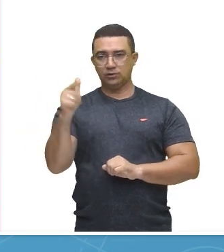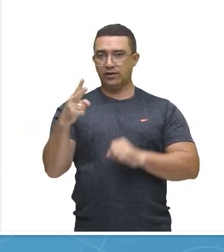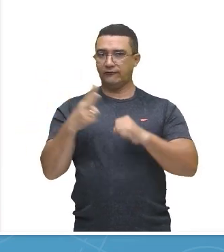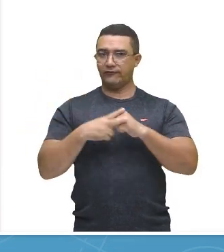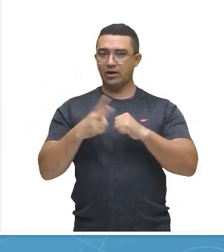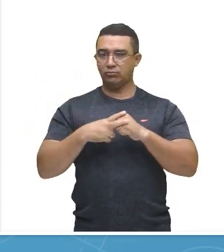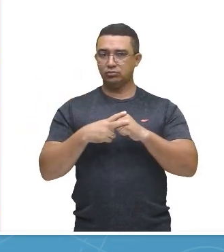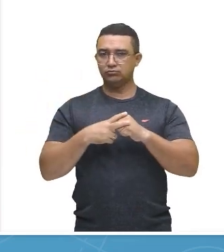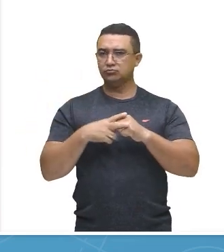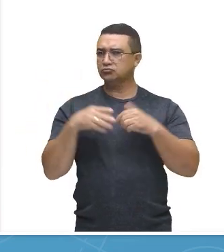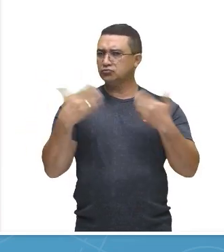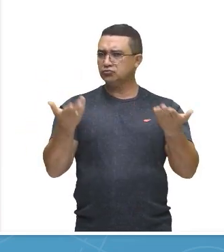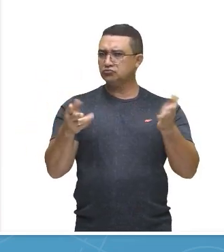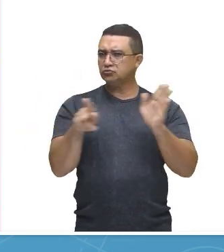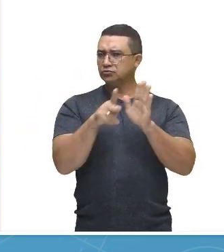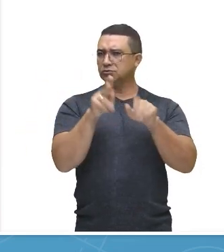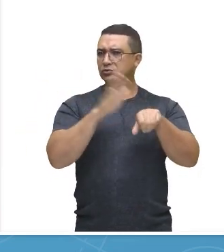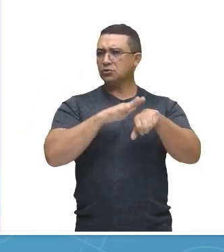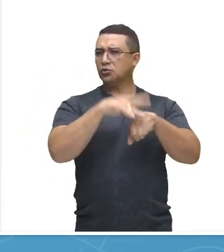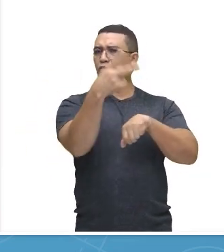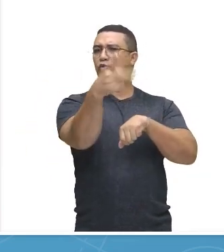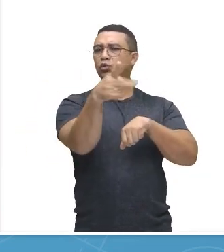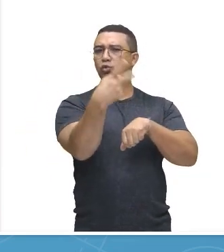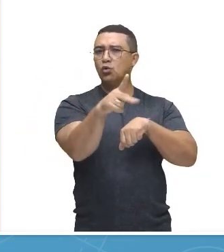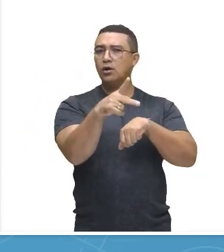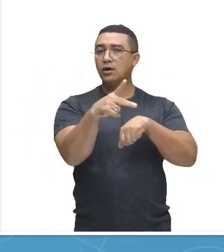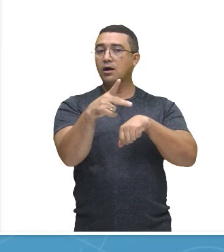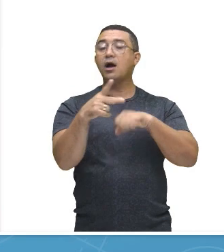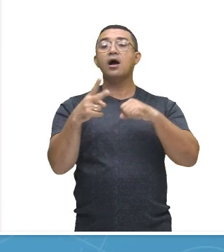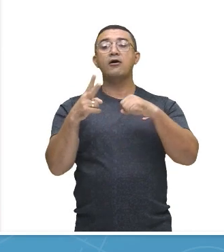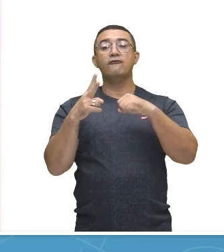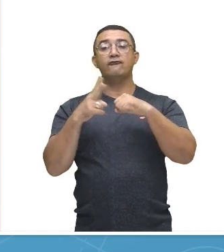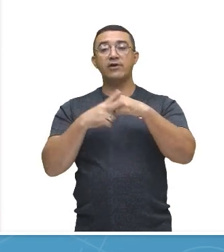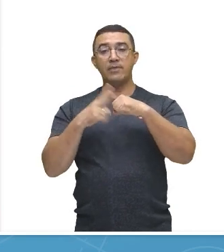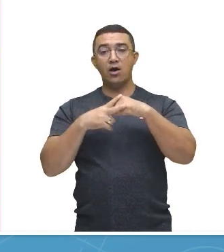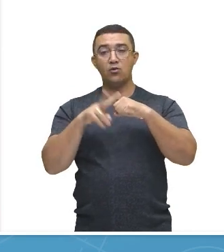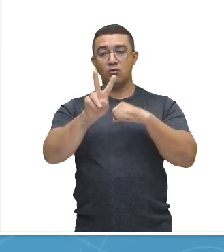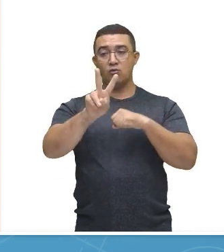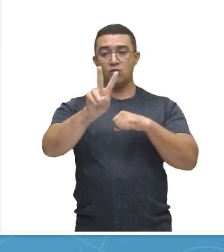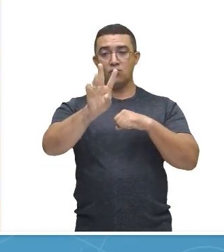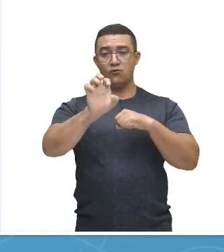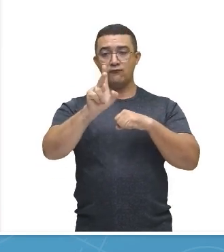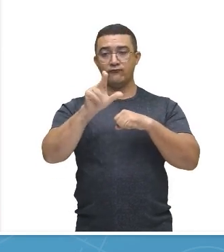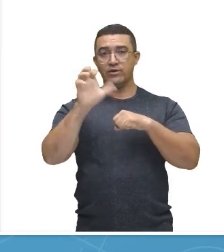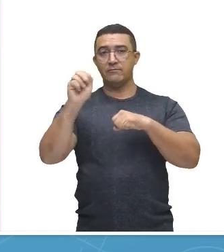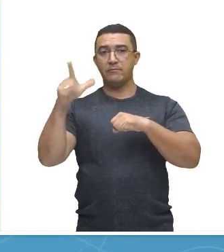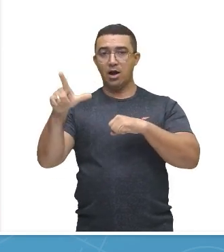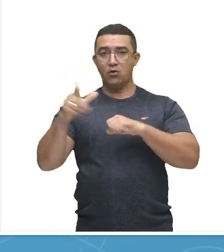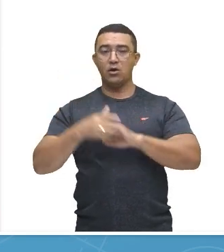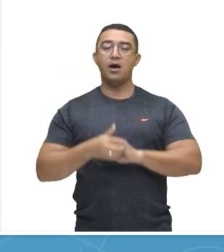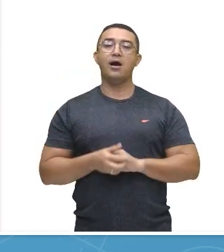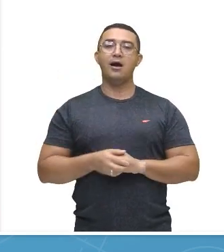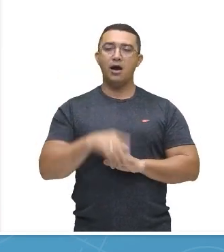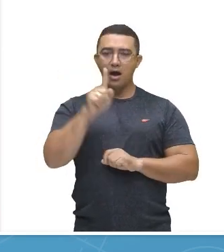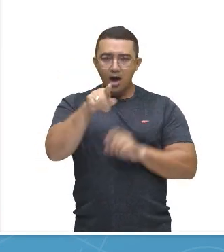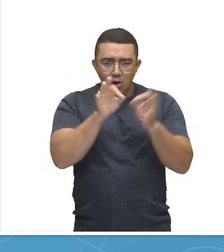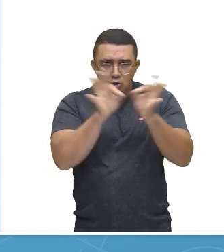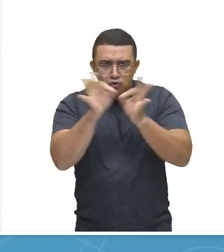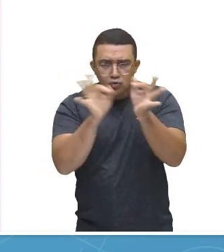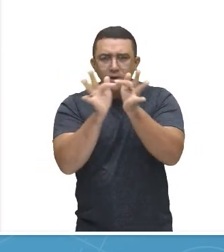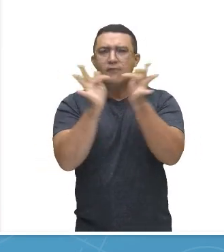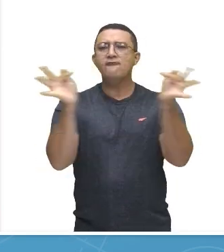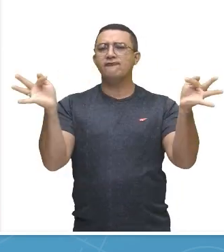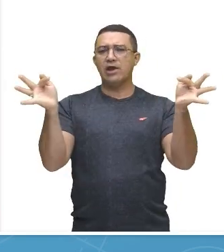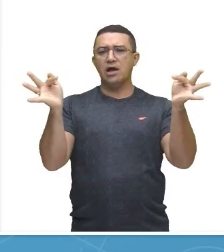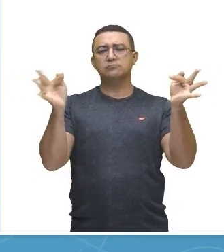tua resposta, hein? Qual é a tua resposta, hein? Será que você respondeu assim? Nominal sem verbo.